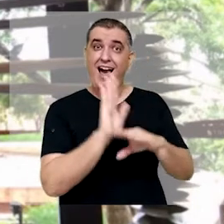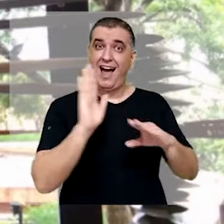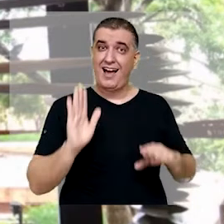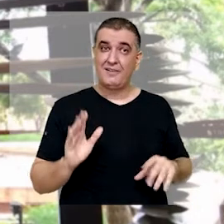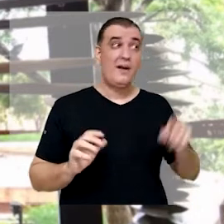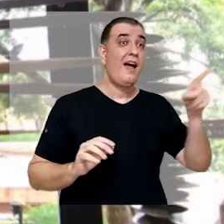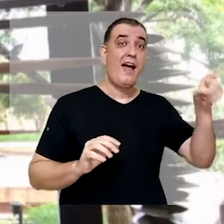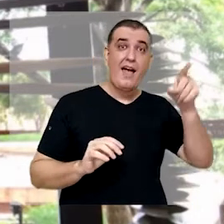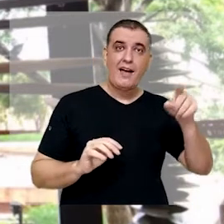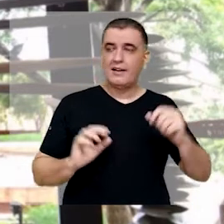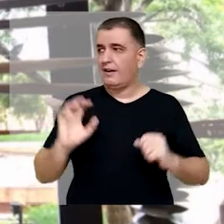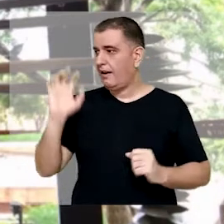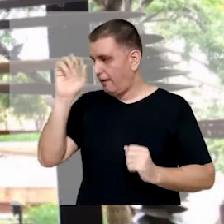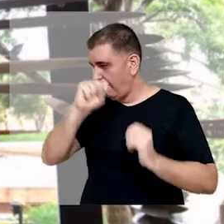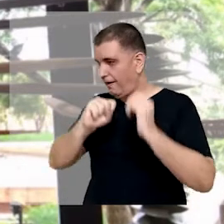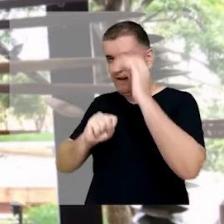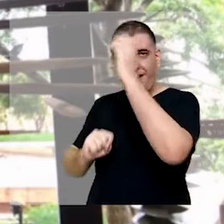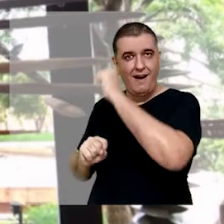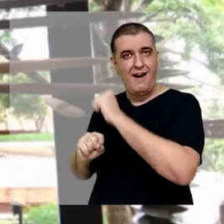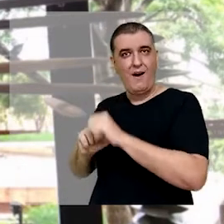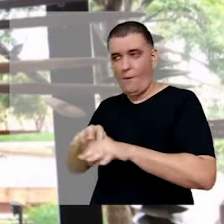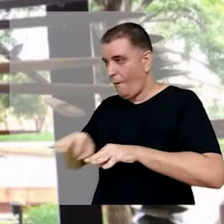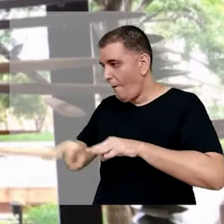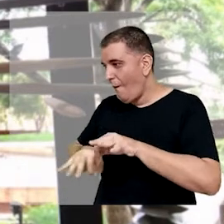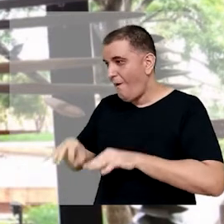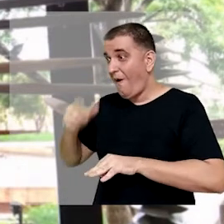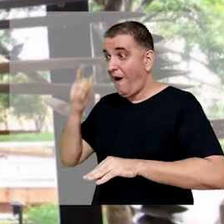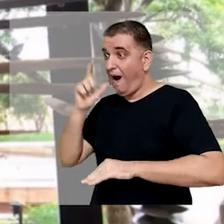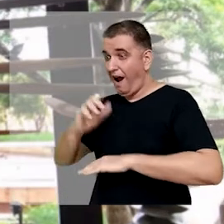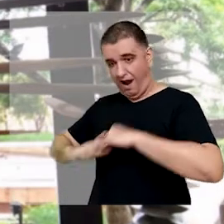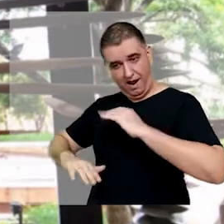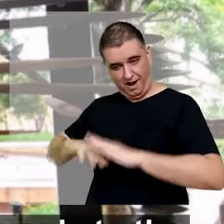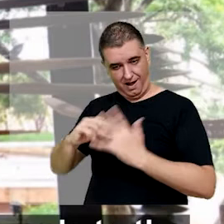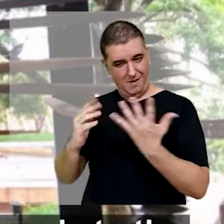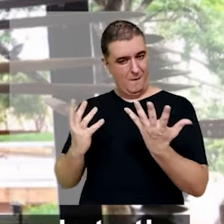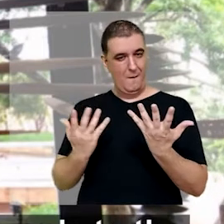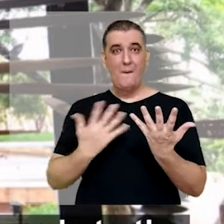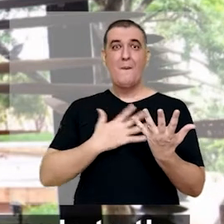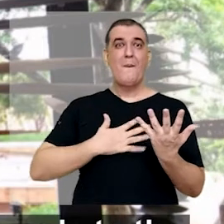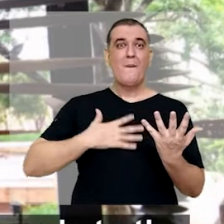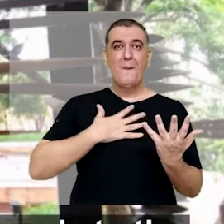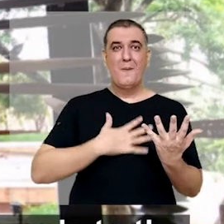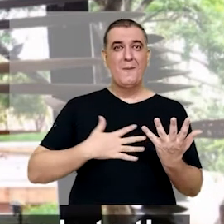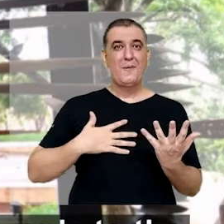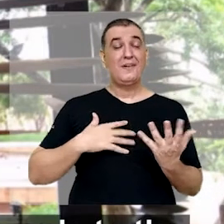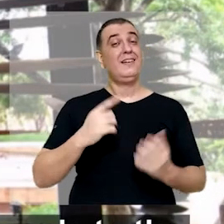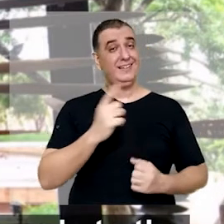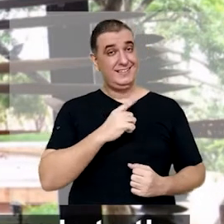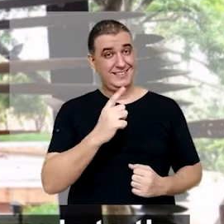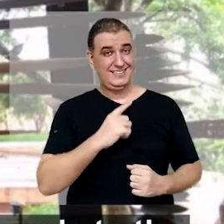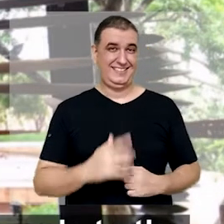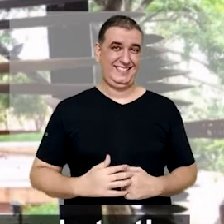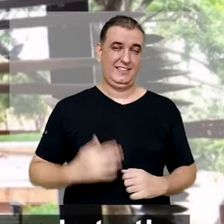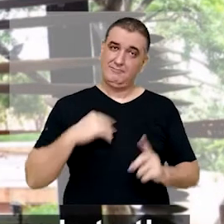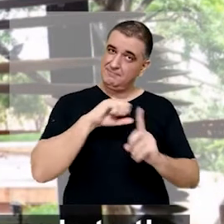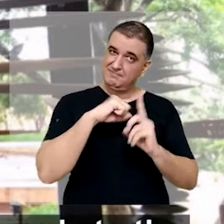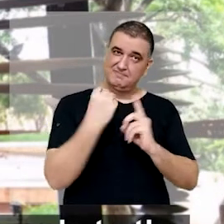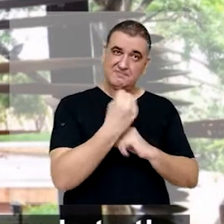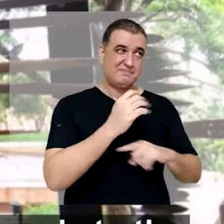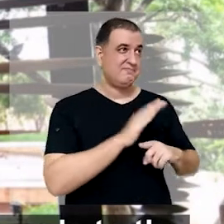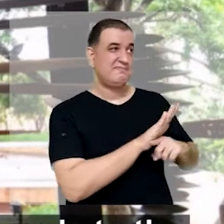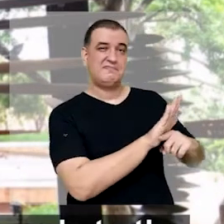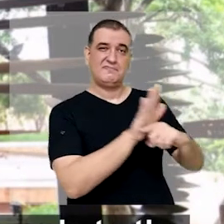elas se encantam e tem uma produção. Hoje vejo assim, nesse momento, que